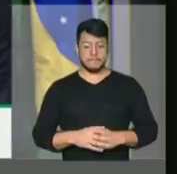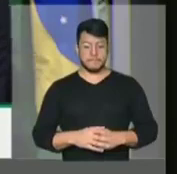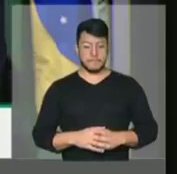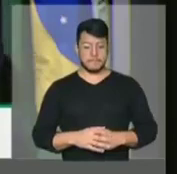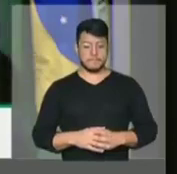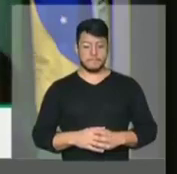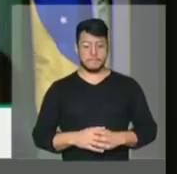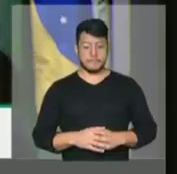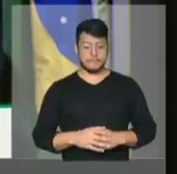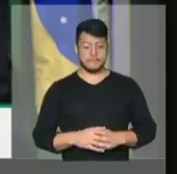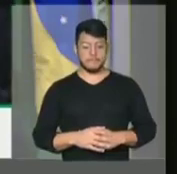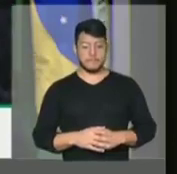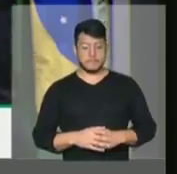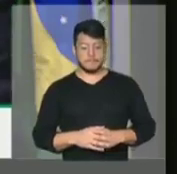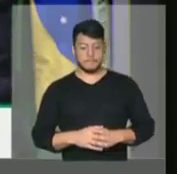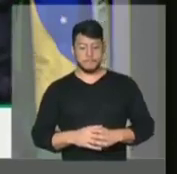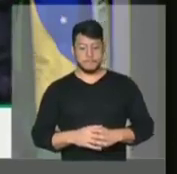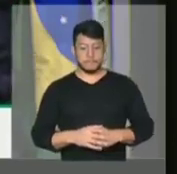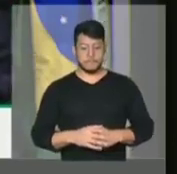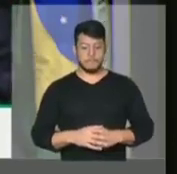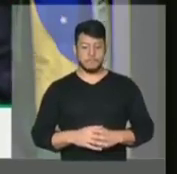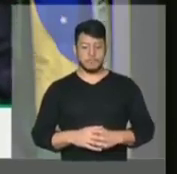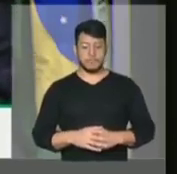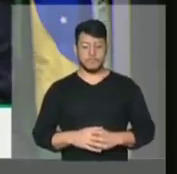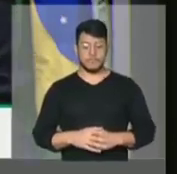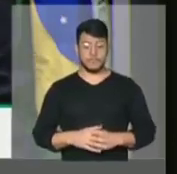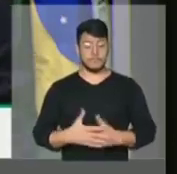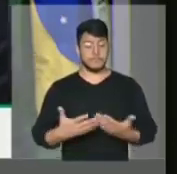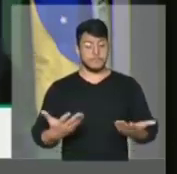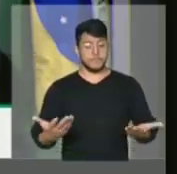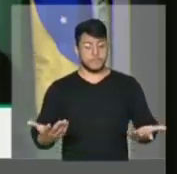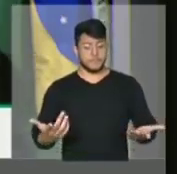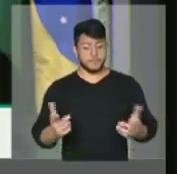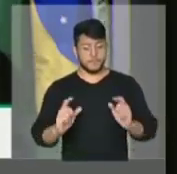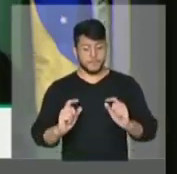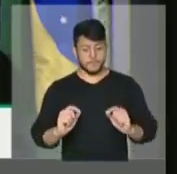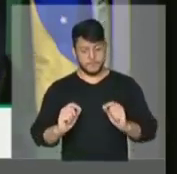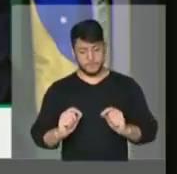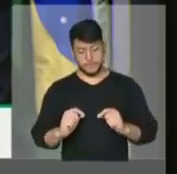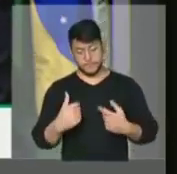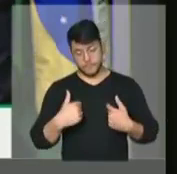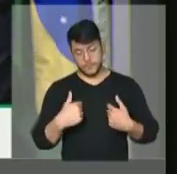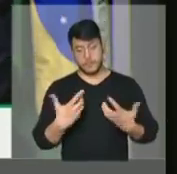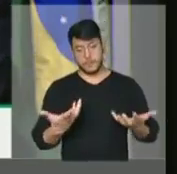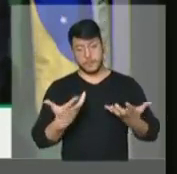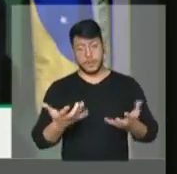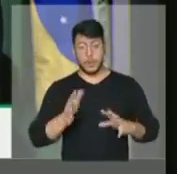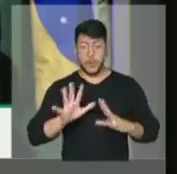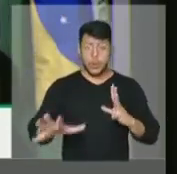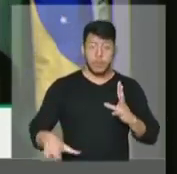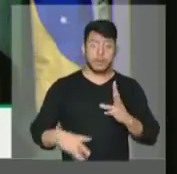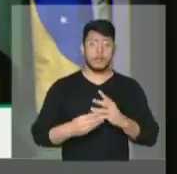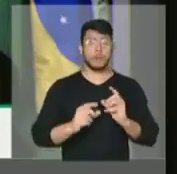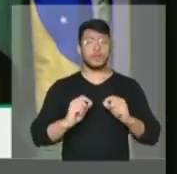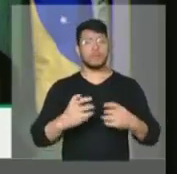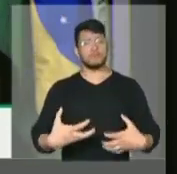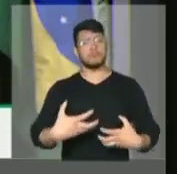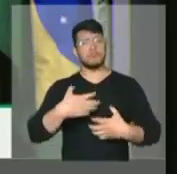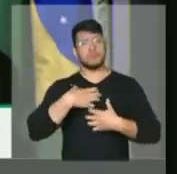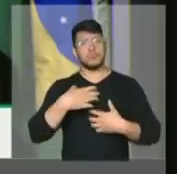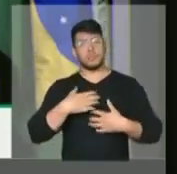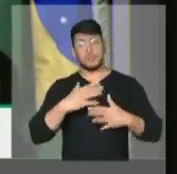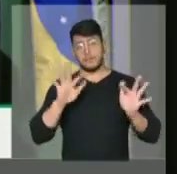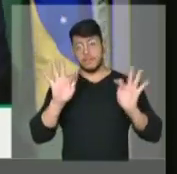para finalizar, mais um minuto aqui peço a Vossa Excelência, de dizer que a gente fica muito